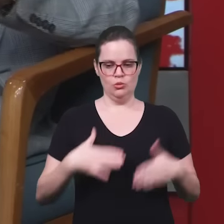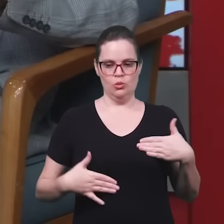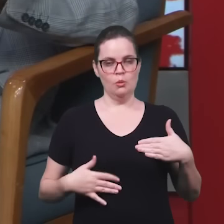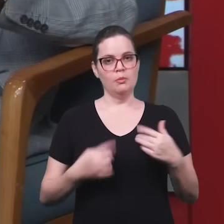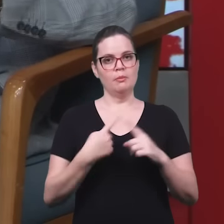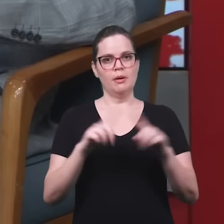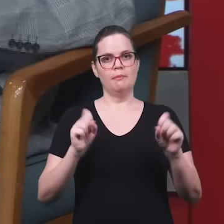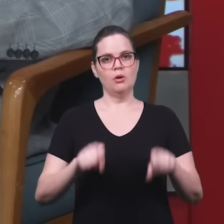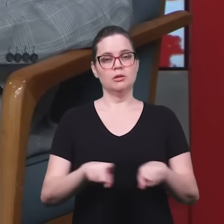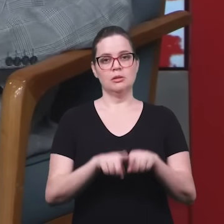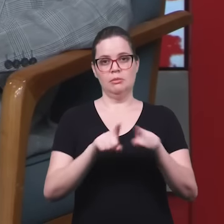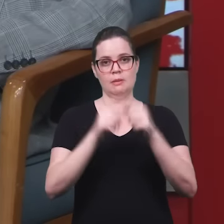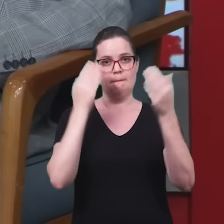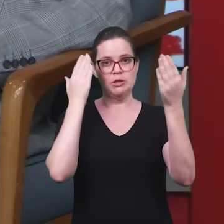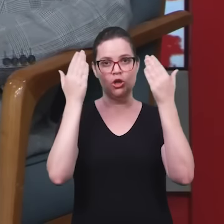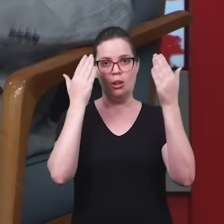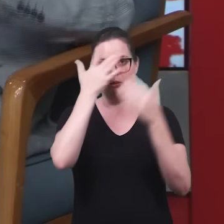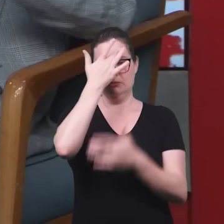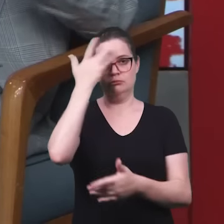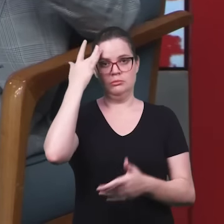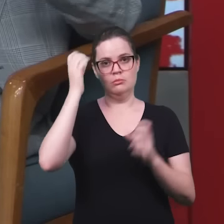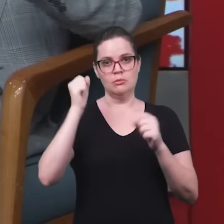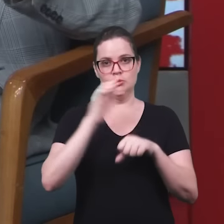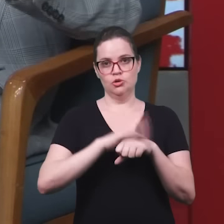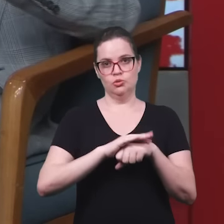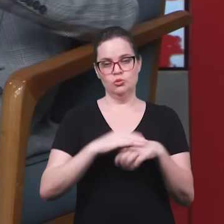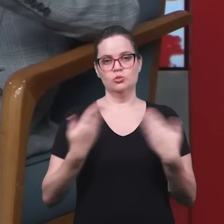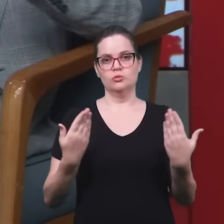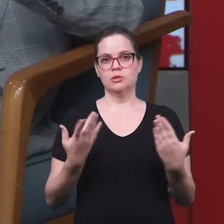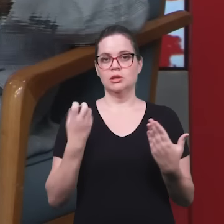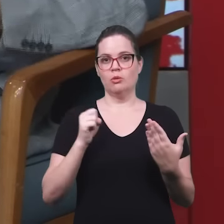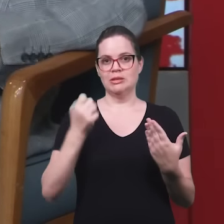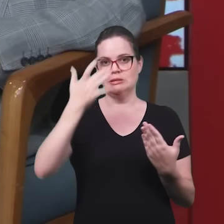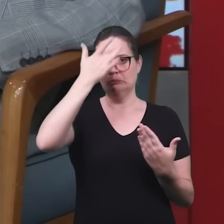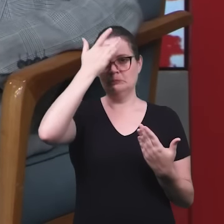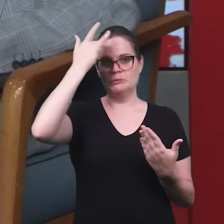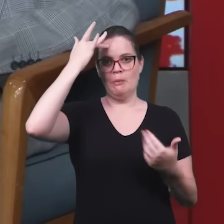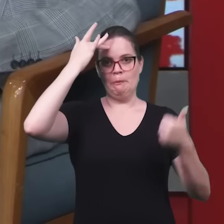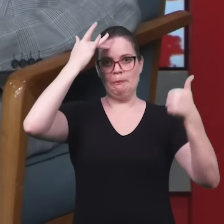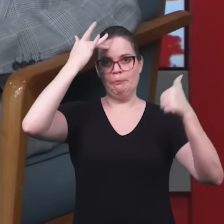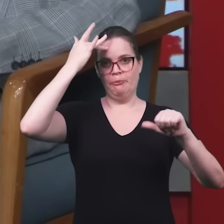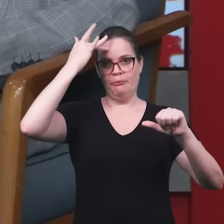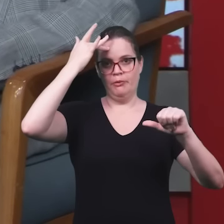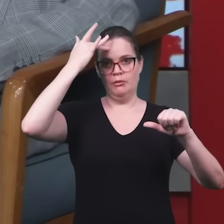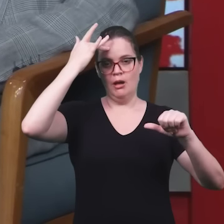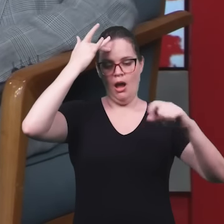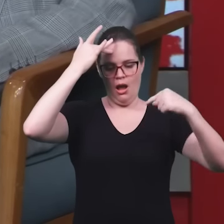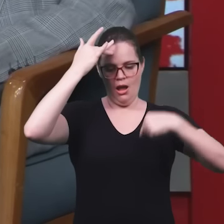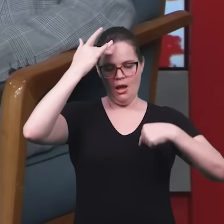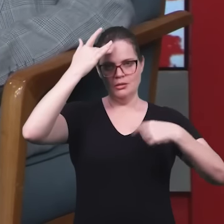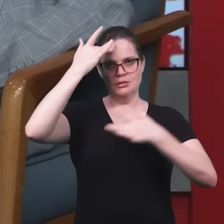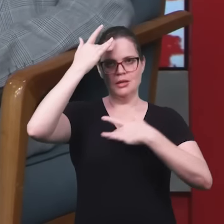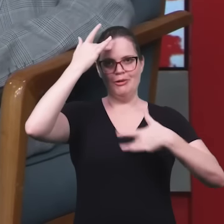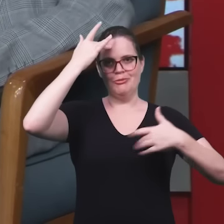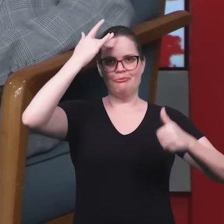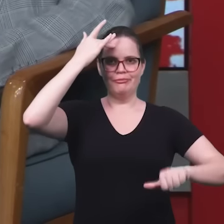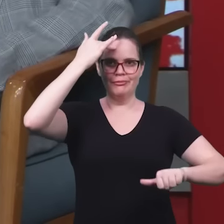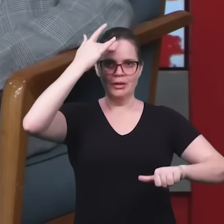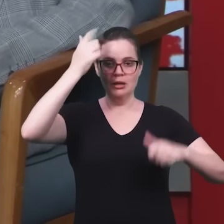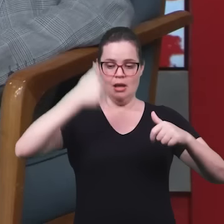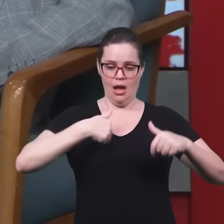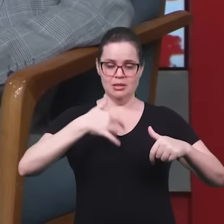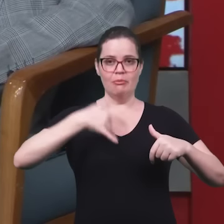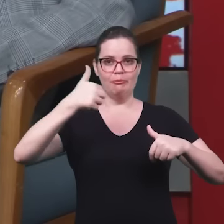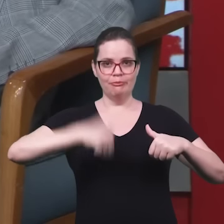físicas e podem ser também mentais. Então, o desequilíbrio de qualquer um desses parâmetros dentro da